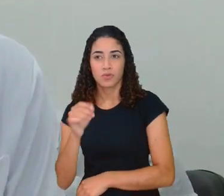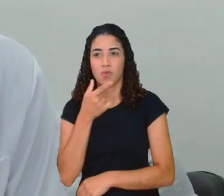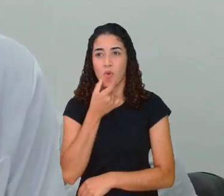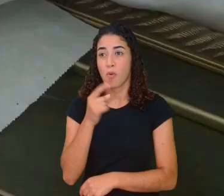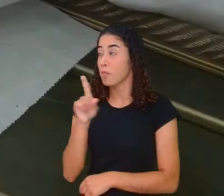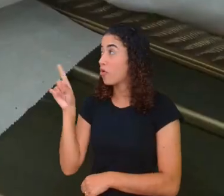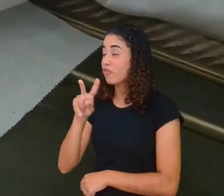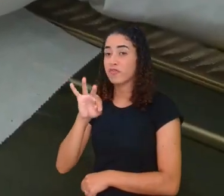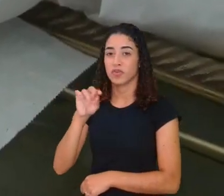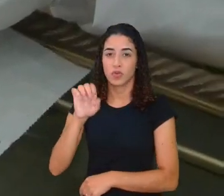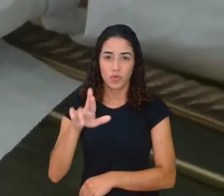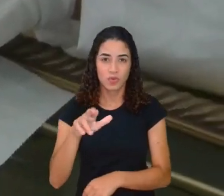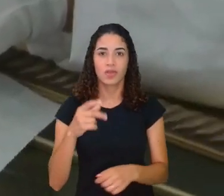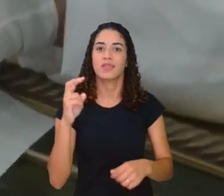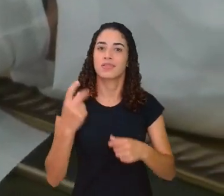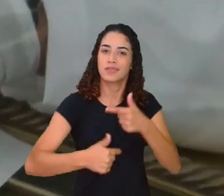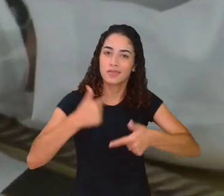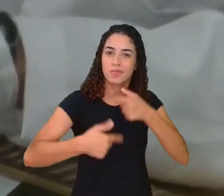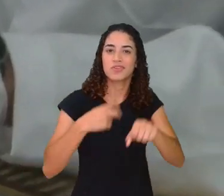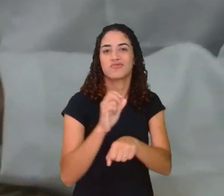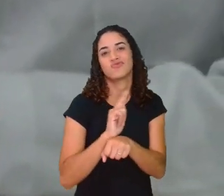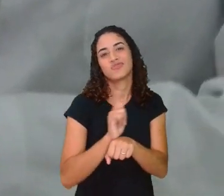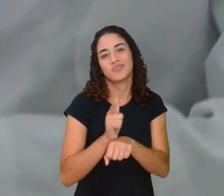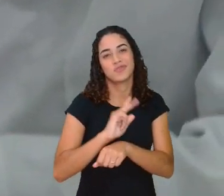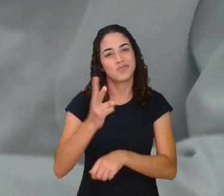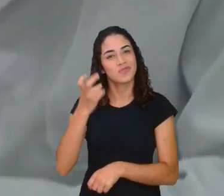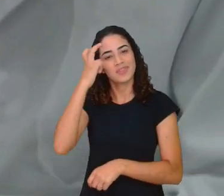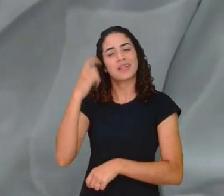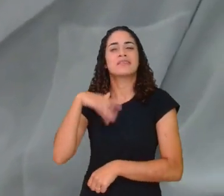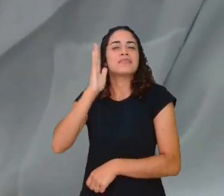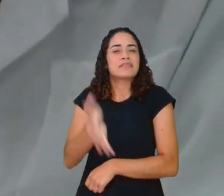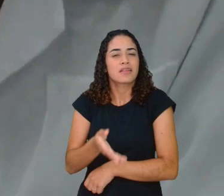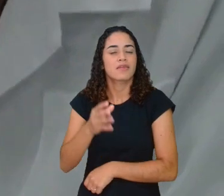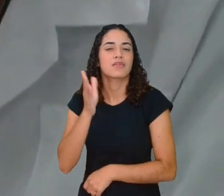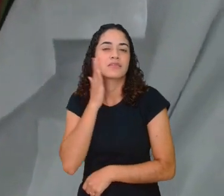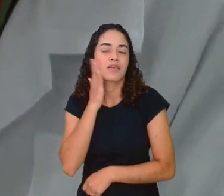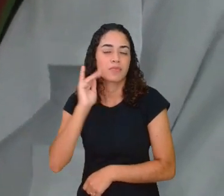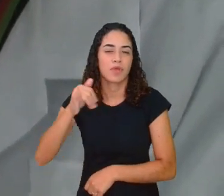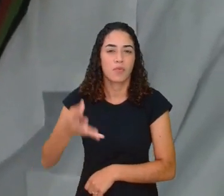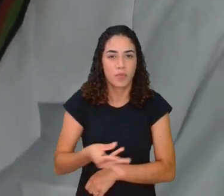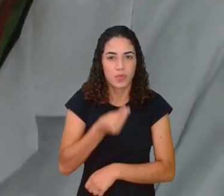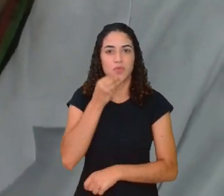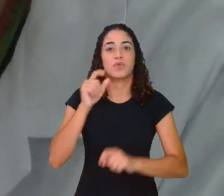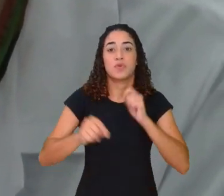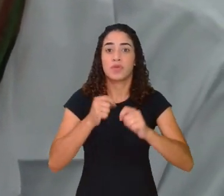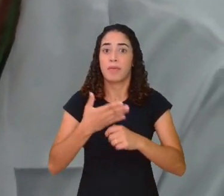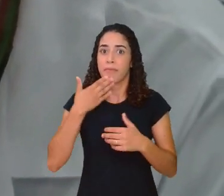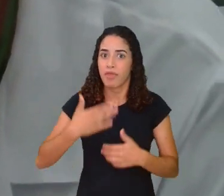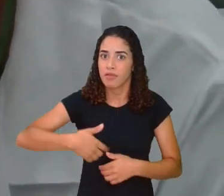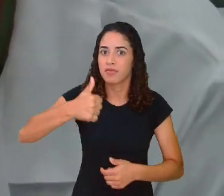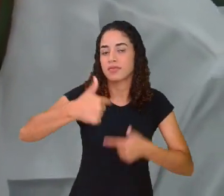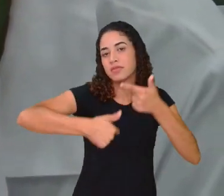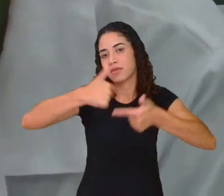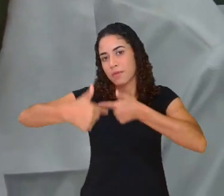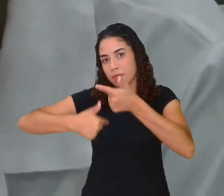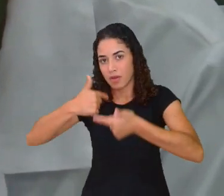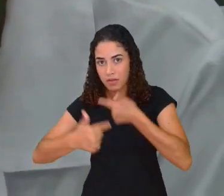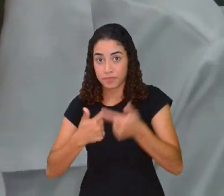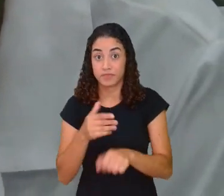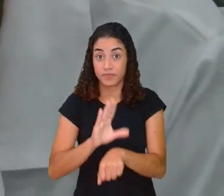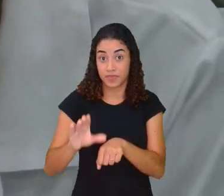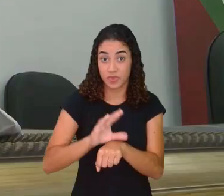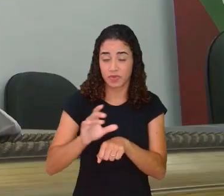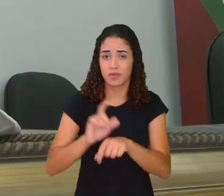Gerência Cultural. Ele sabe que essa é a oportunidade de melhorar ainda mais o serviço prestado pelo setor. O curso promove